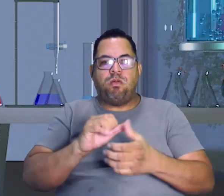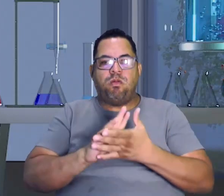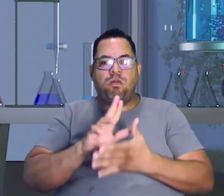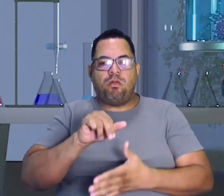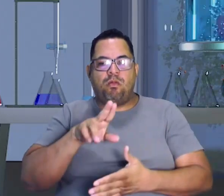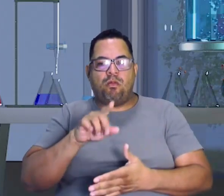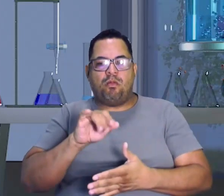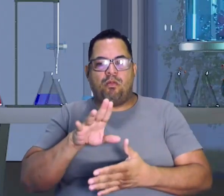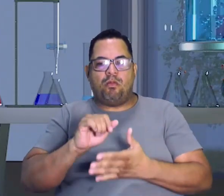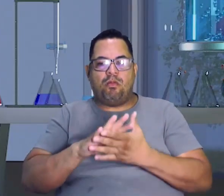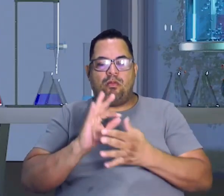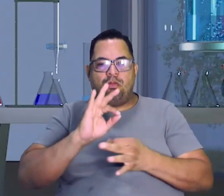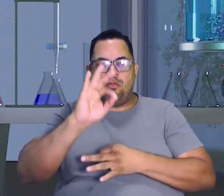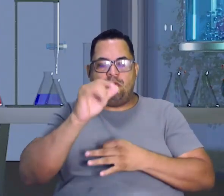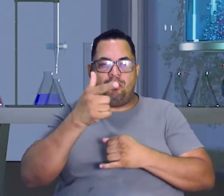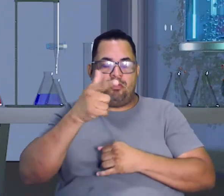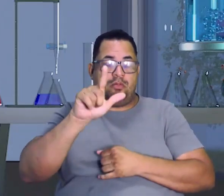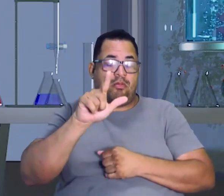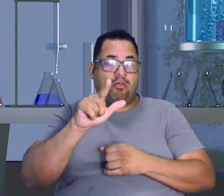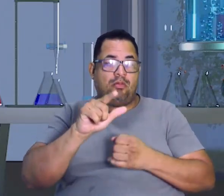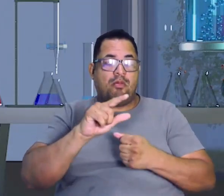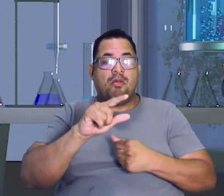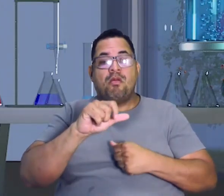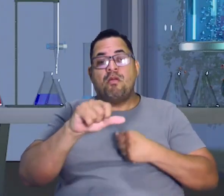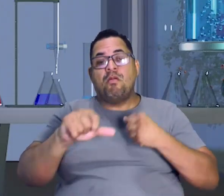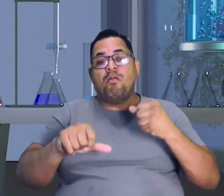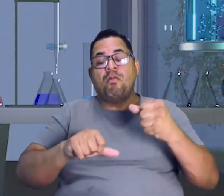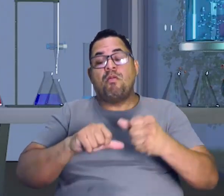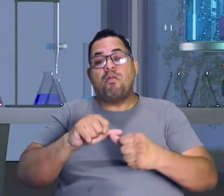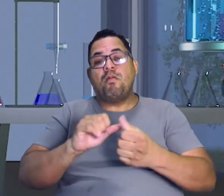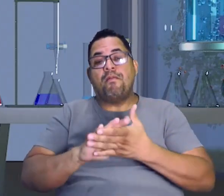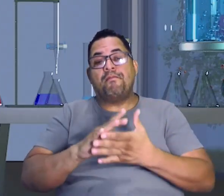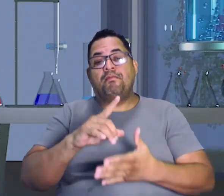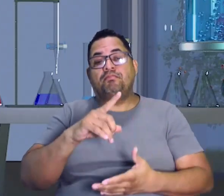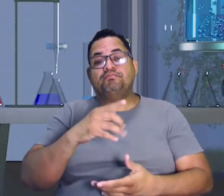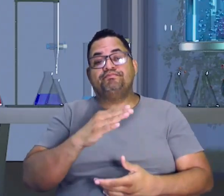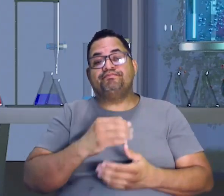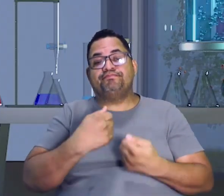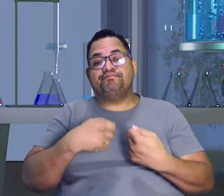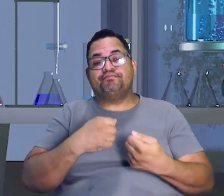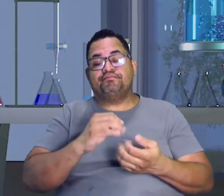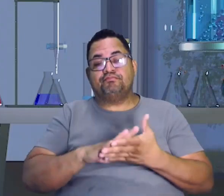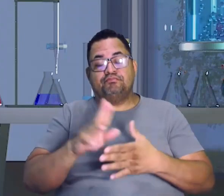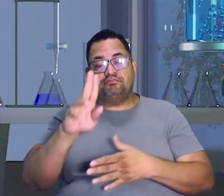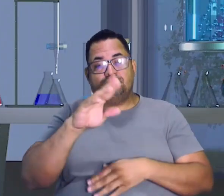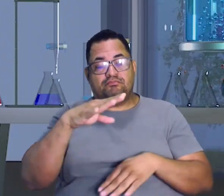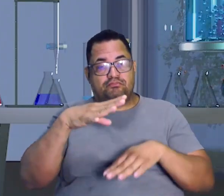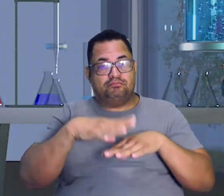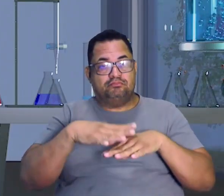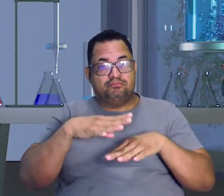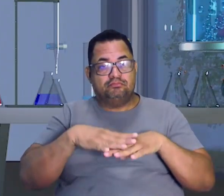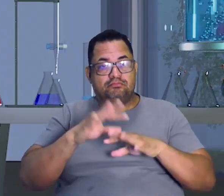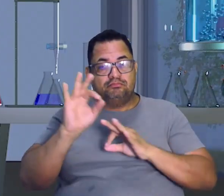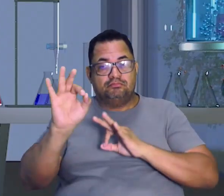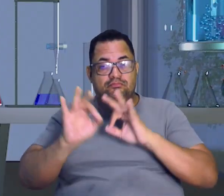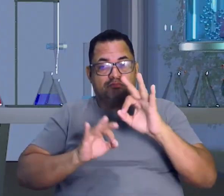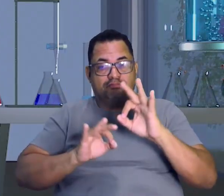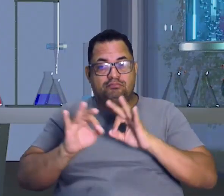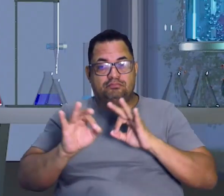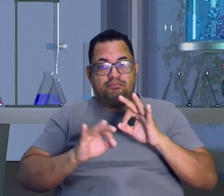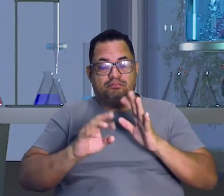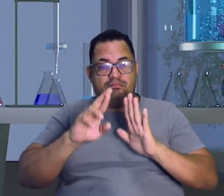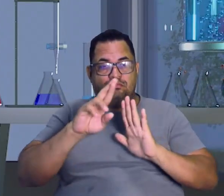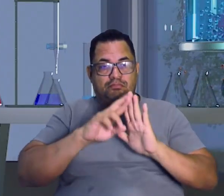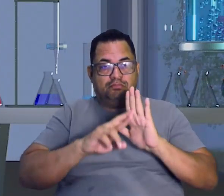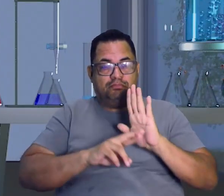medida em outra unidade, você teve que usar a matemática para montar a sua regra